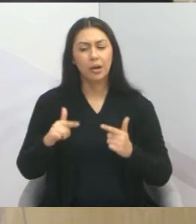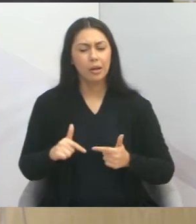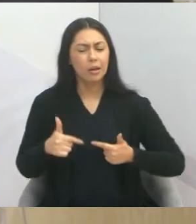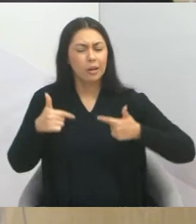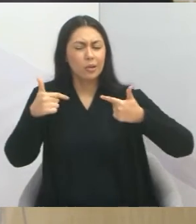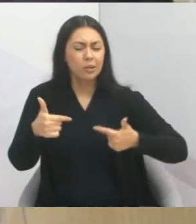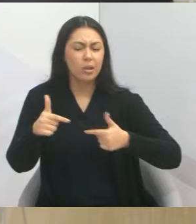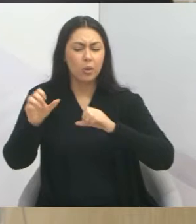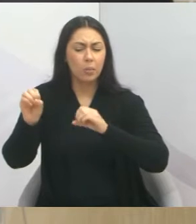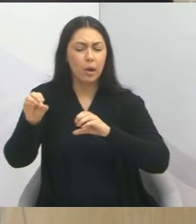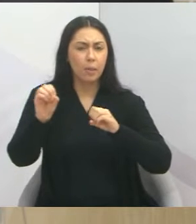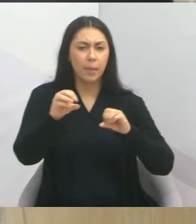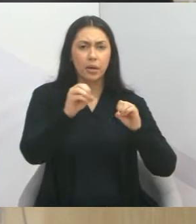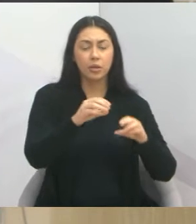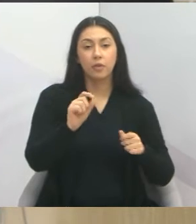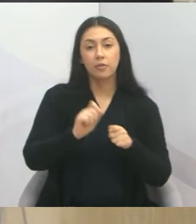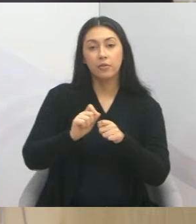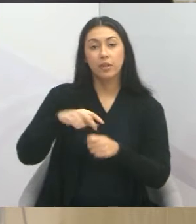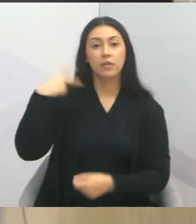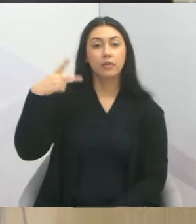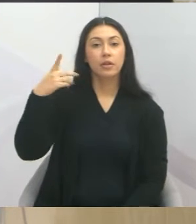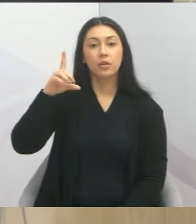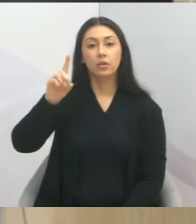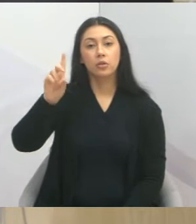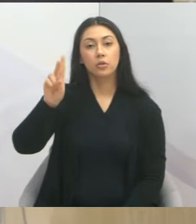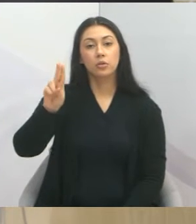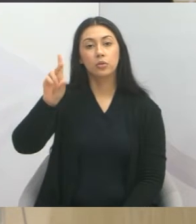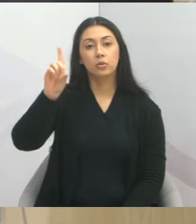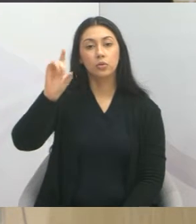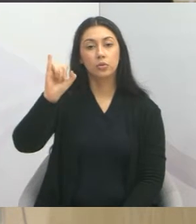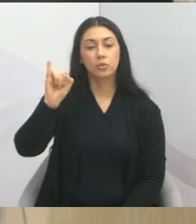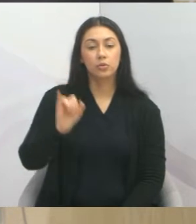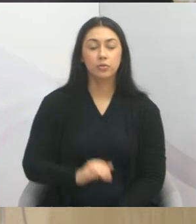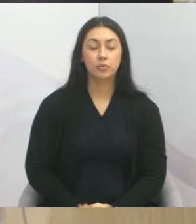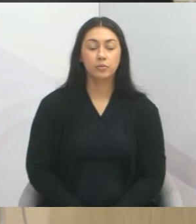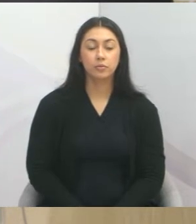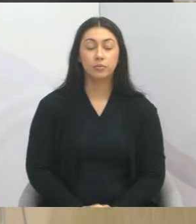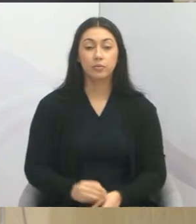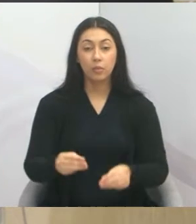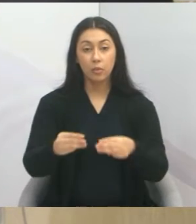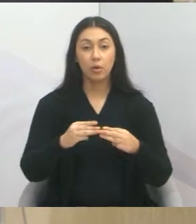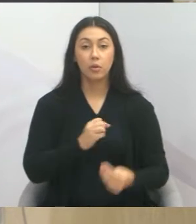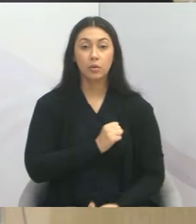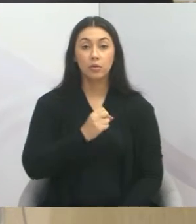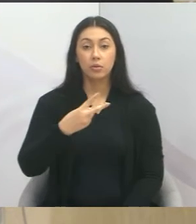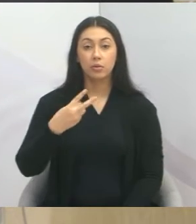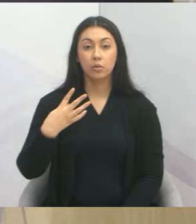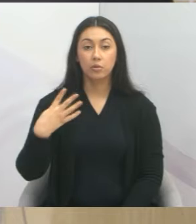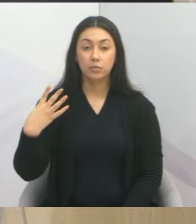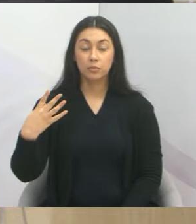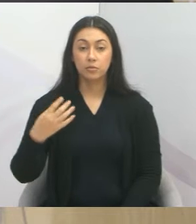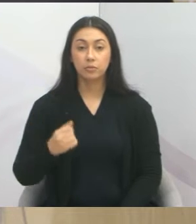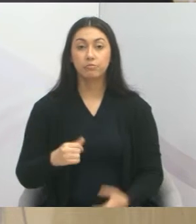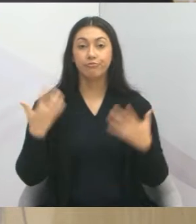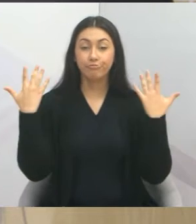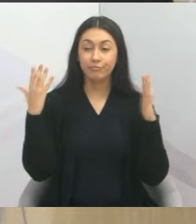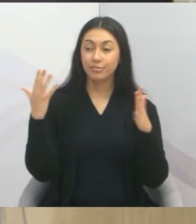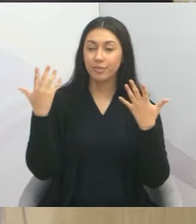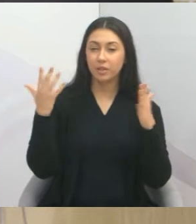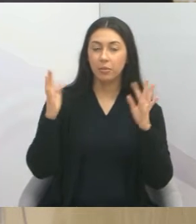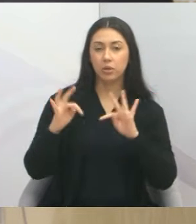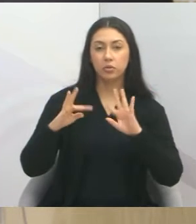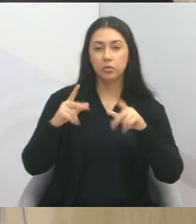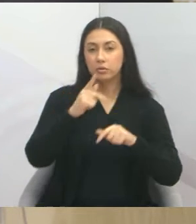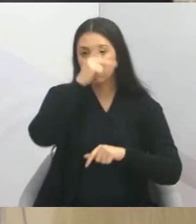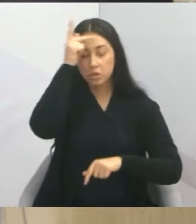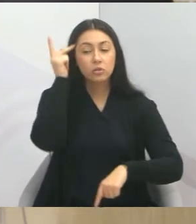pela educação autoria vereador do dia e a Moção 244 Moção de aplauso